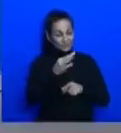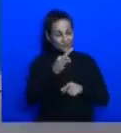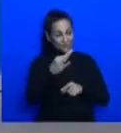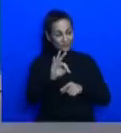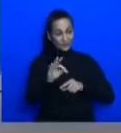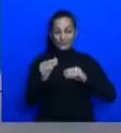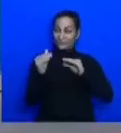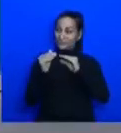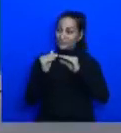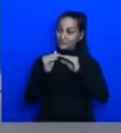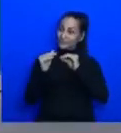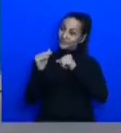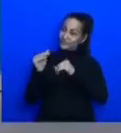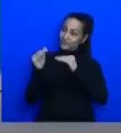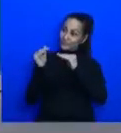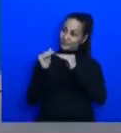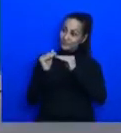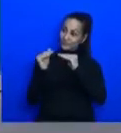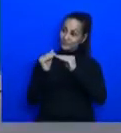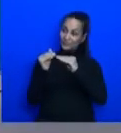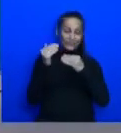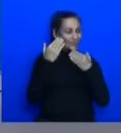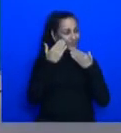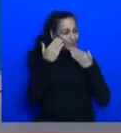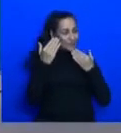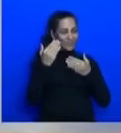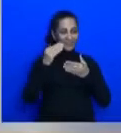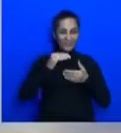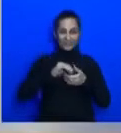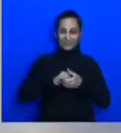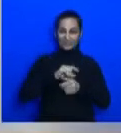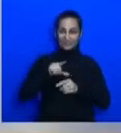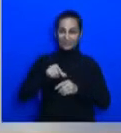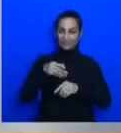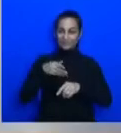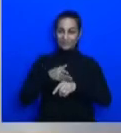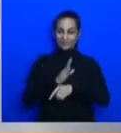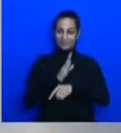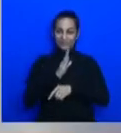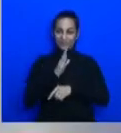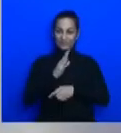auditoras? Sim, confirmo. Sim, confirmo. Obrigado. Sorteio validado.